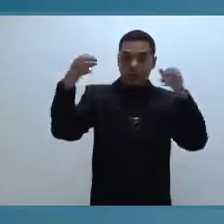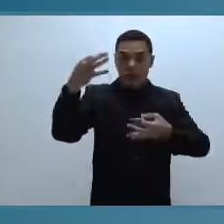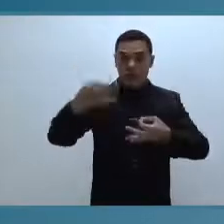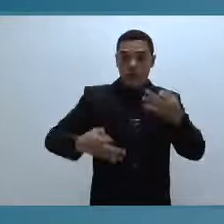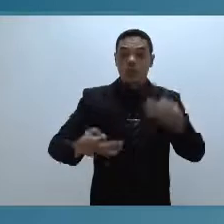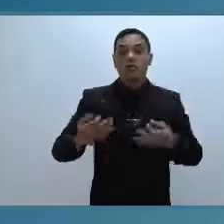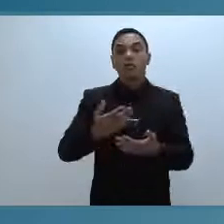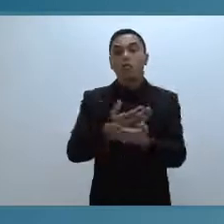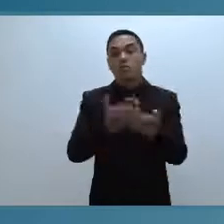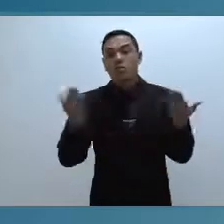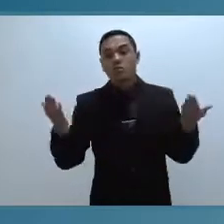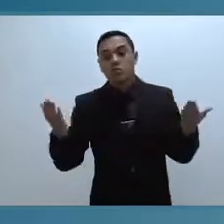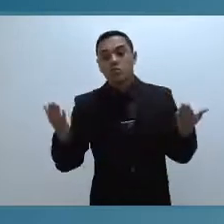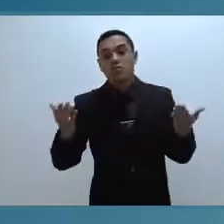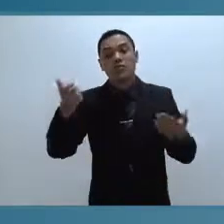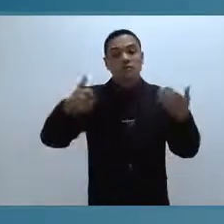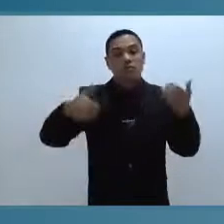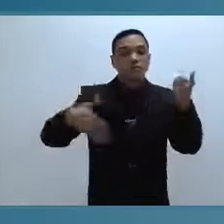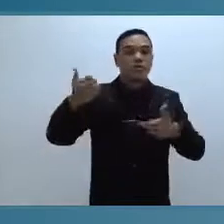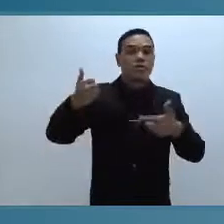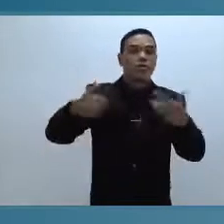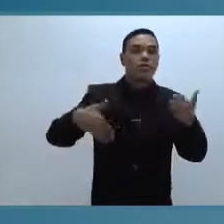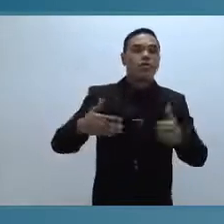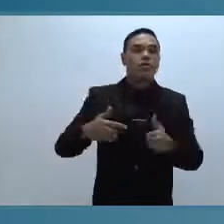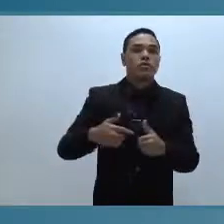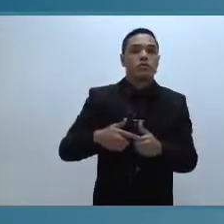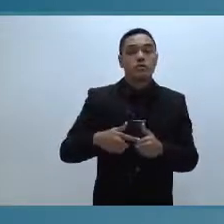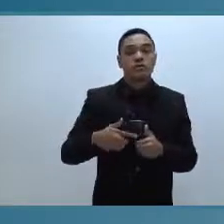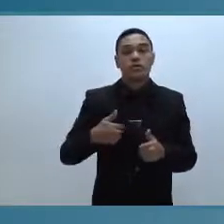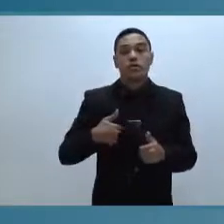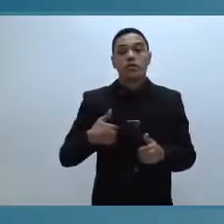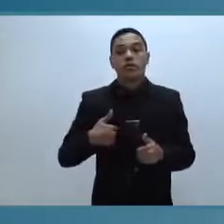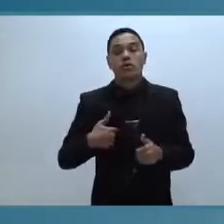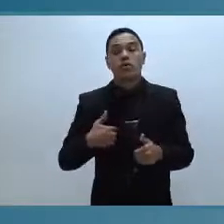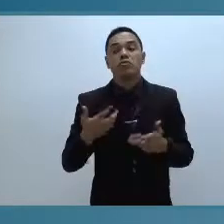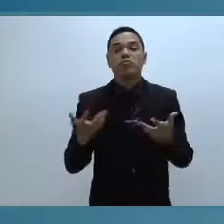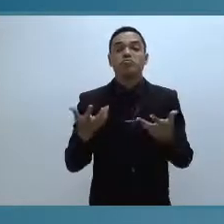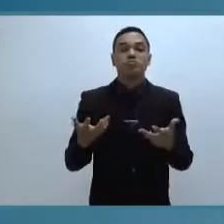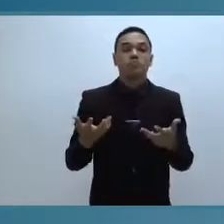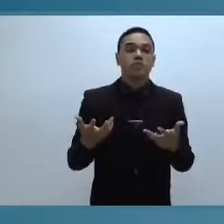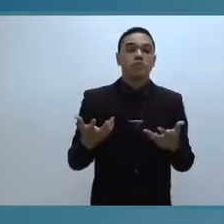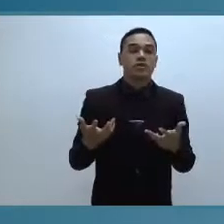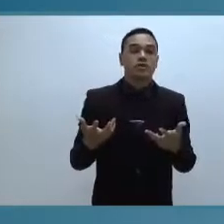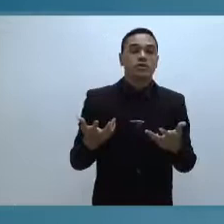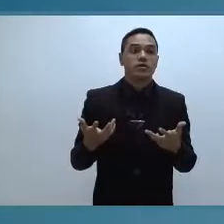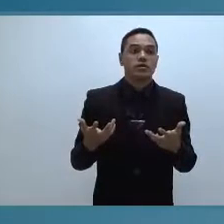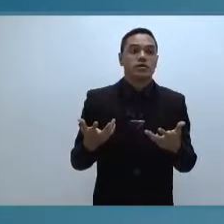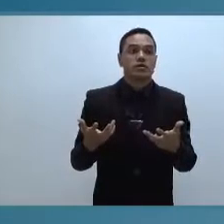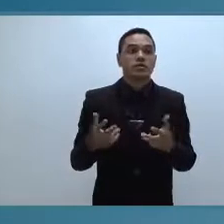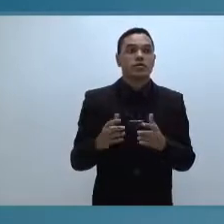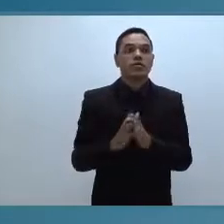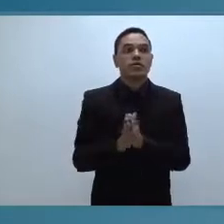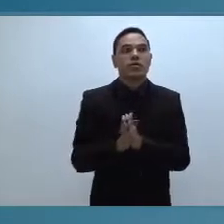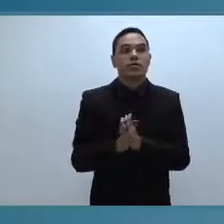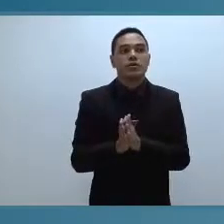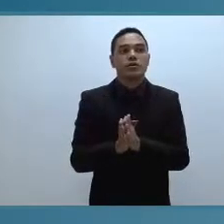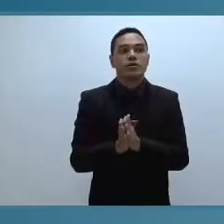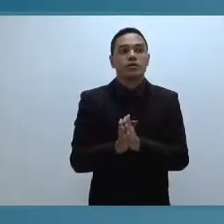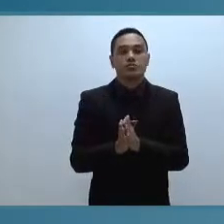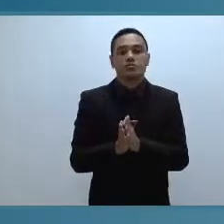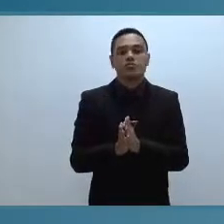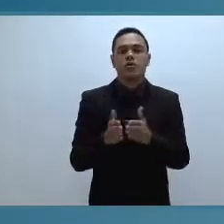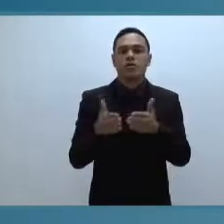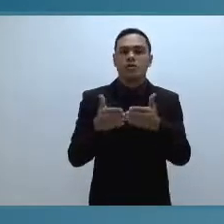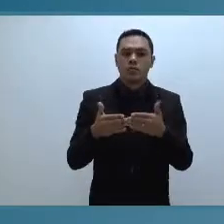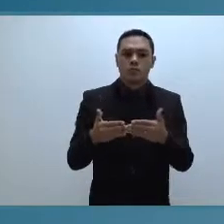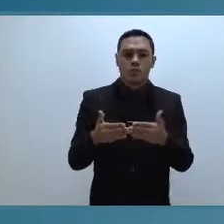manifestar, eu prefiro agora, neste momento, se guardadora também continua a manter o entendimento de